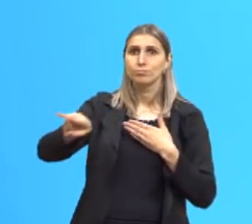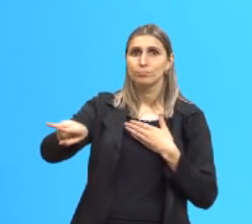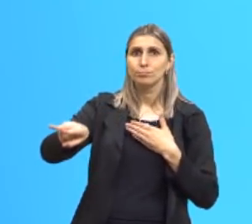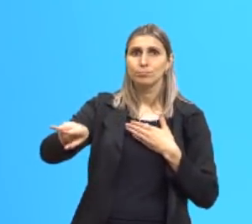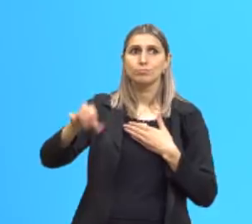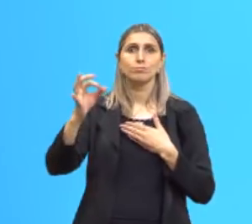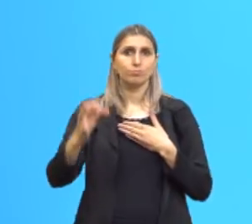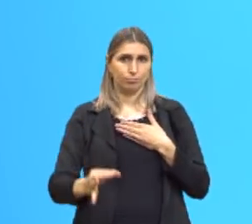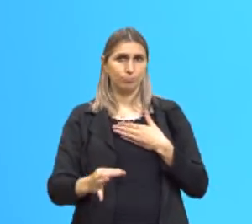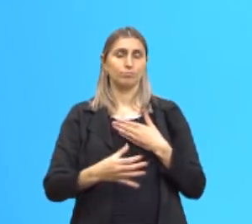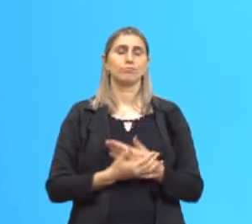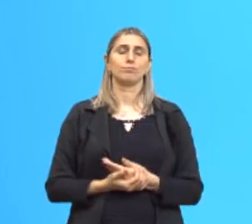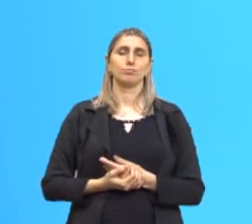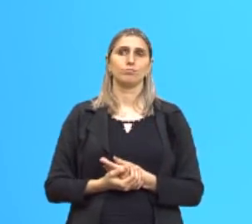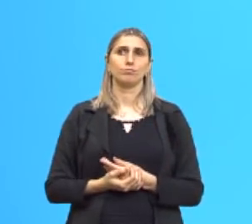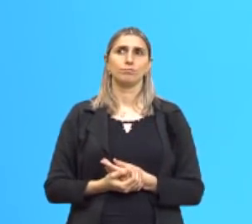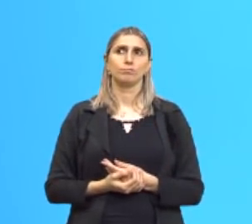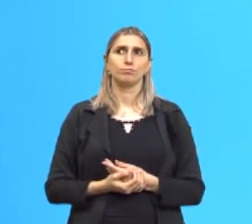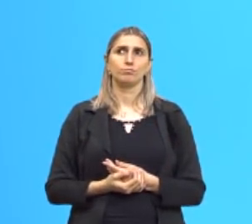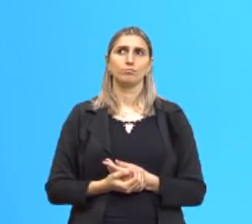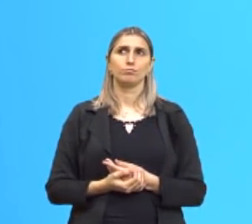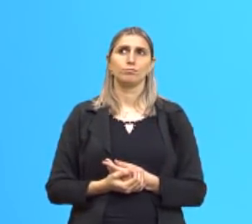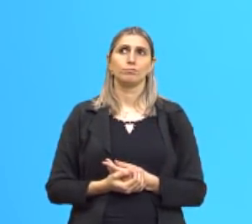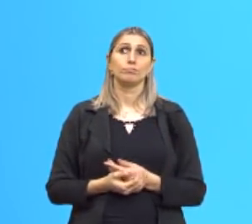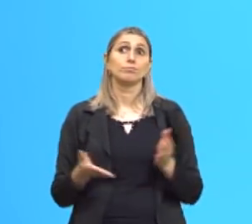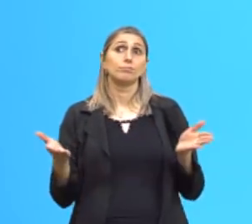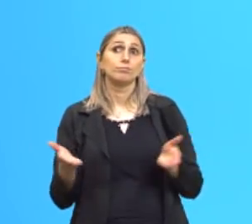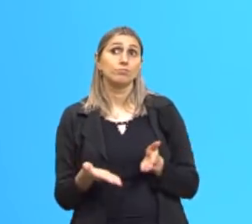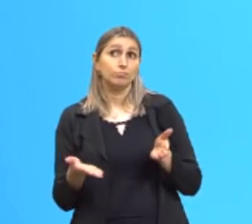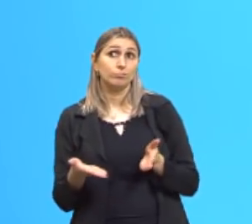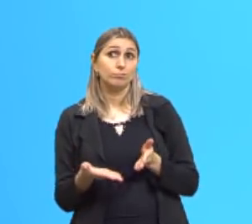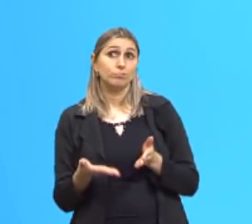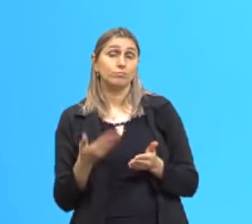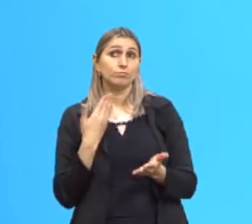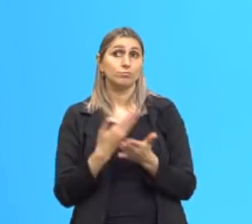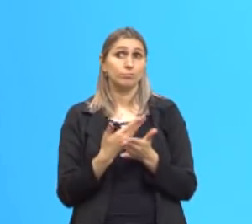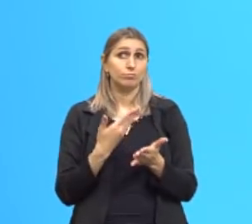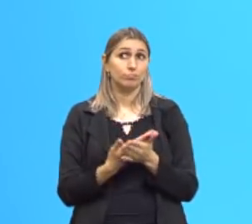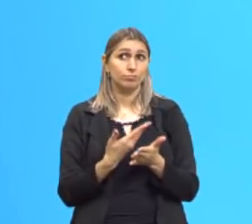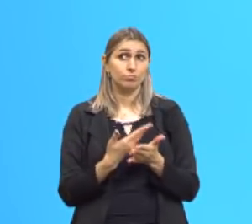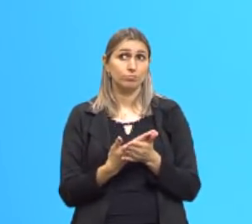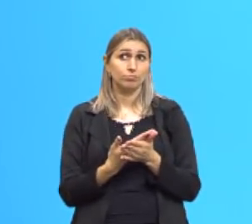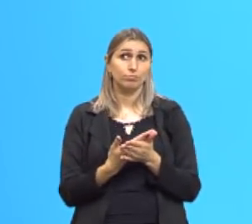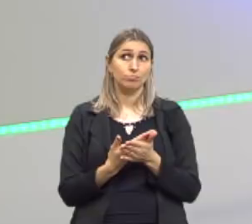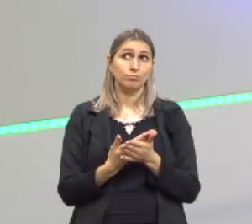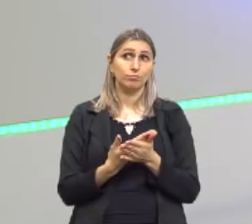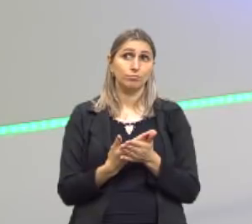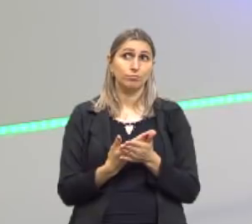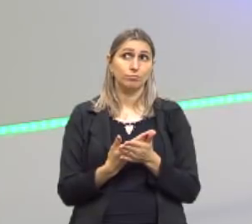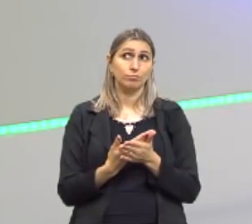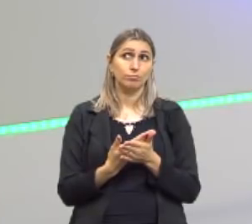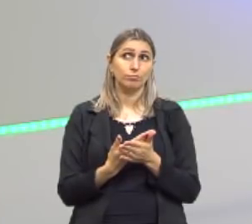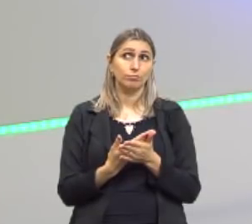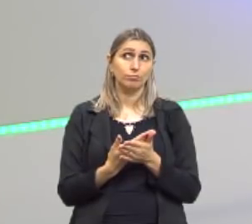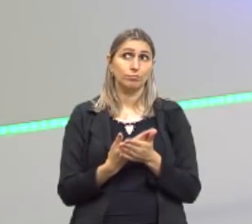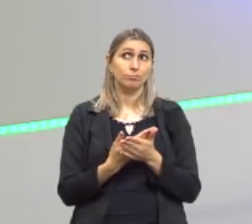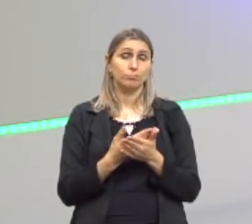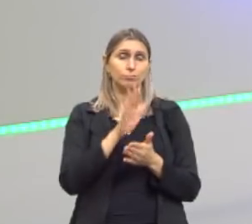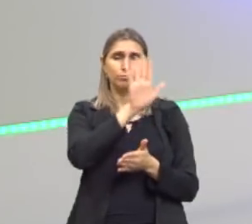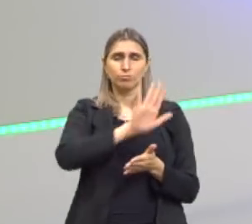Certo, gente? Então, agora nós vamos ver essa parte da superfície